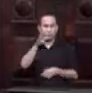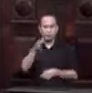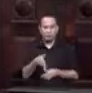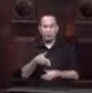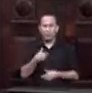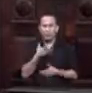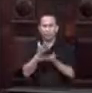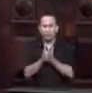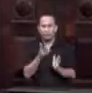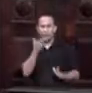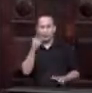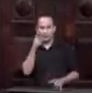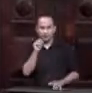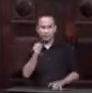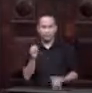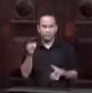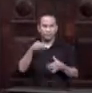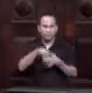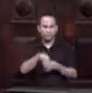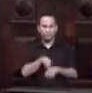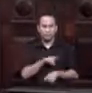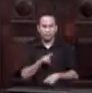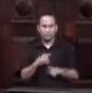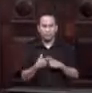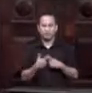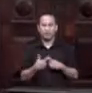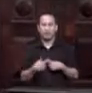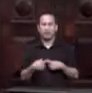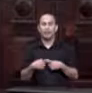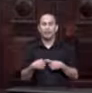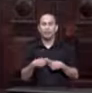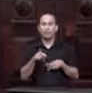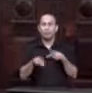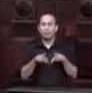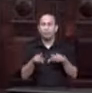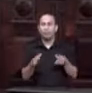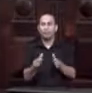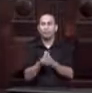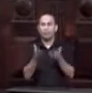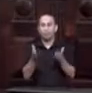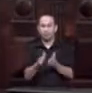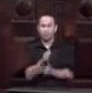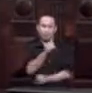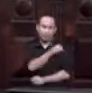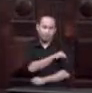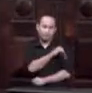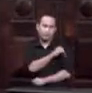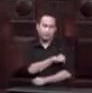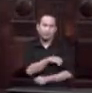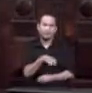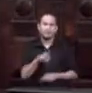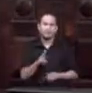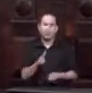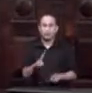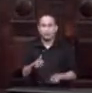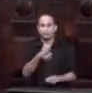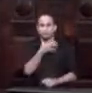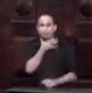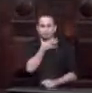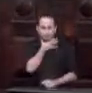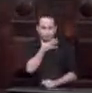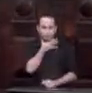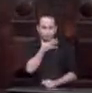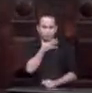senhor presidente, que votamos não também porque o povo pobre do Rio de Janeiro está indo cada vez mais no sufoco. Eu dou aqui um dado,